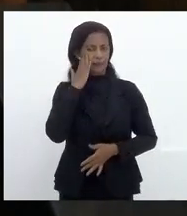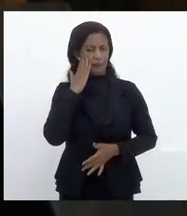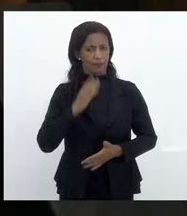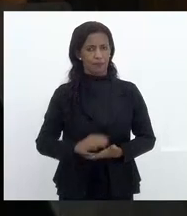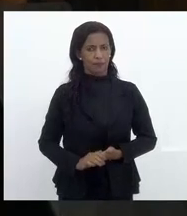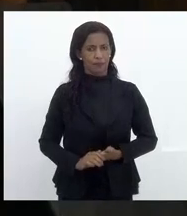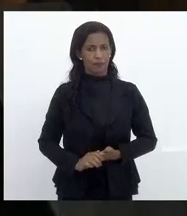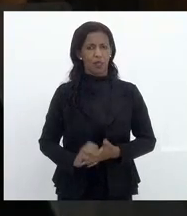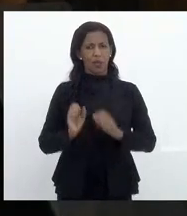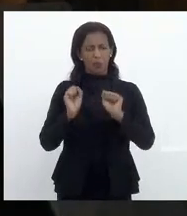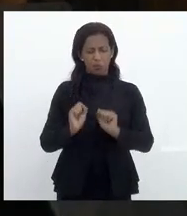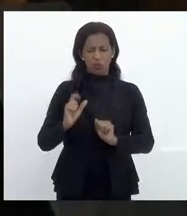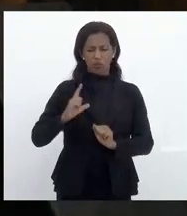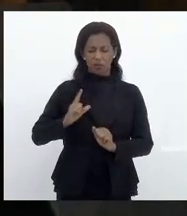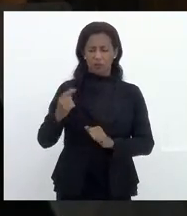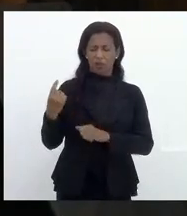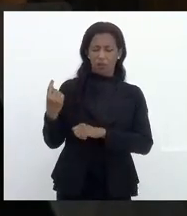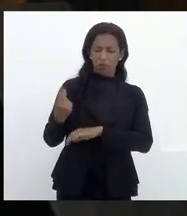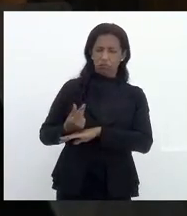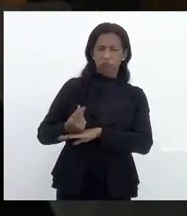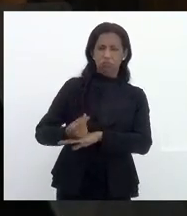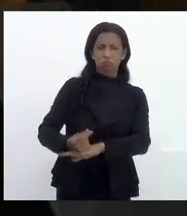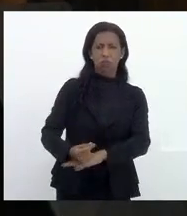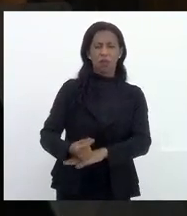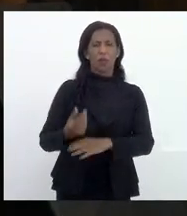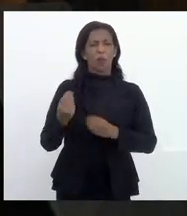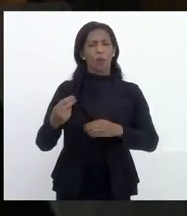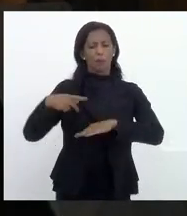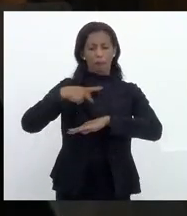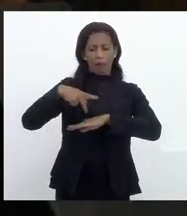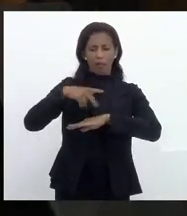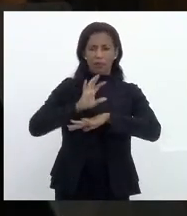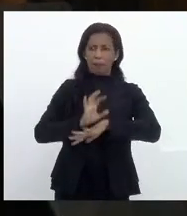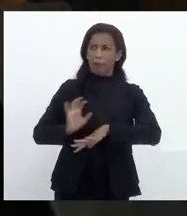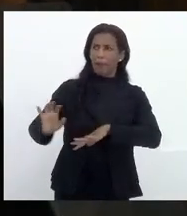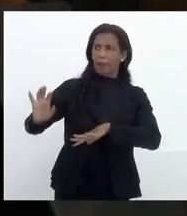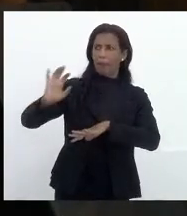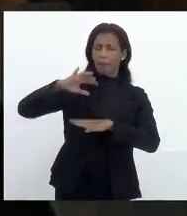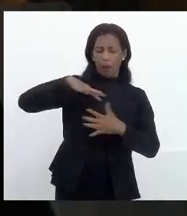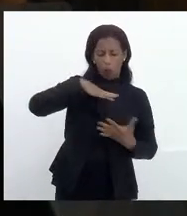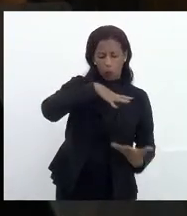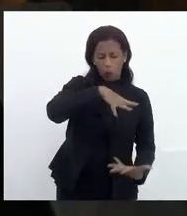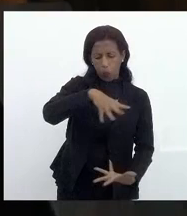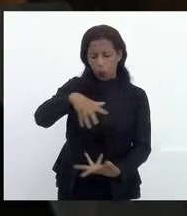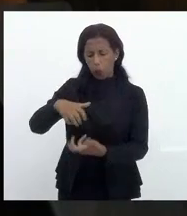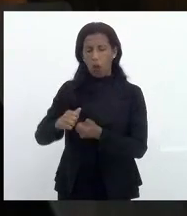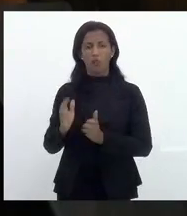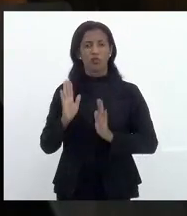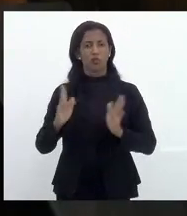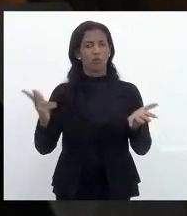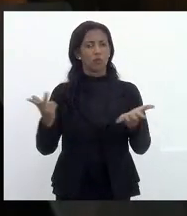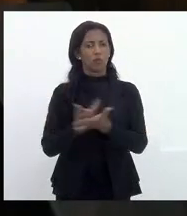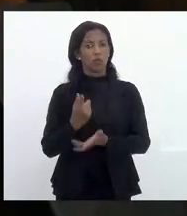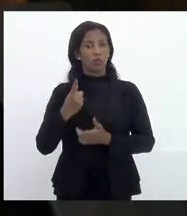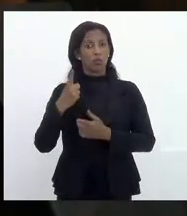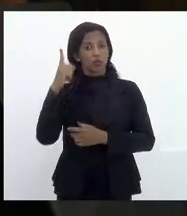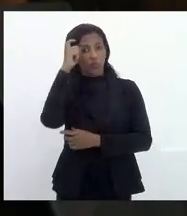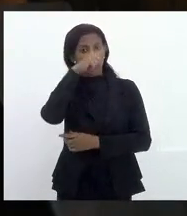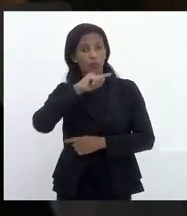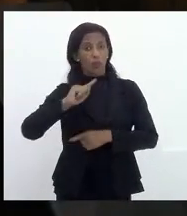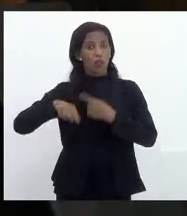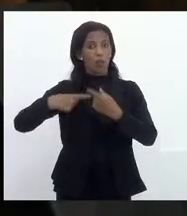Poderias ter feito muito há muito tempo muito países que passaram por dificuldade de Cruzeiro e pós-guerra